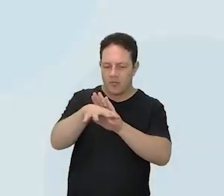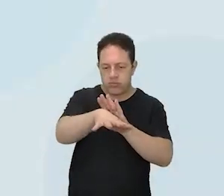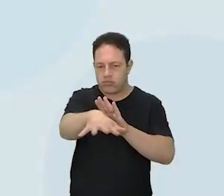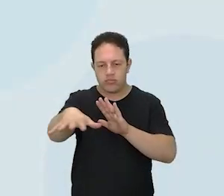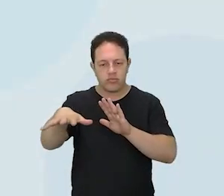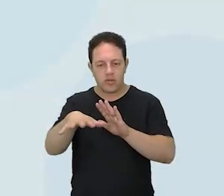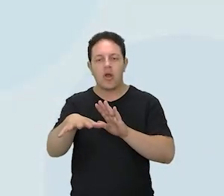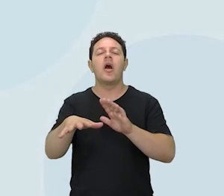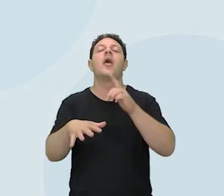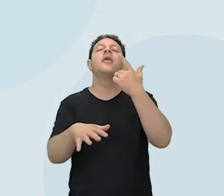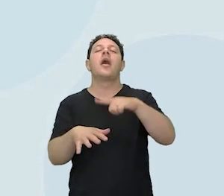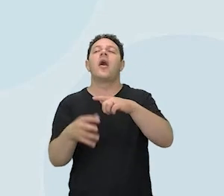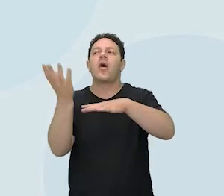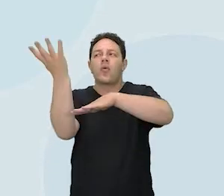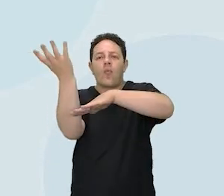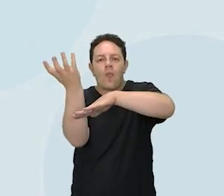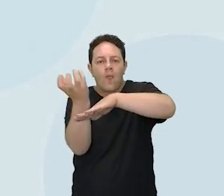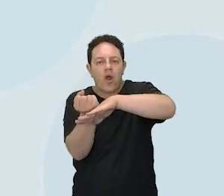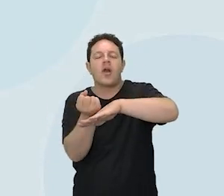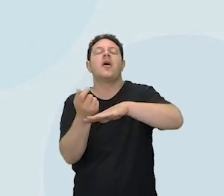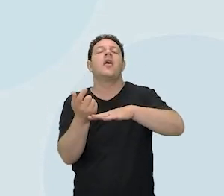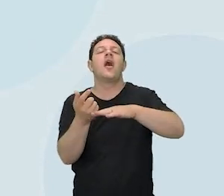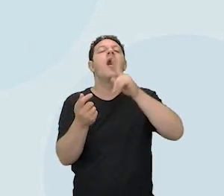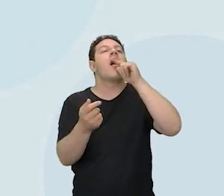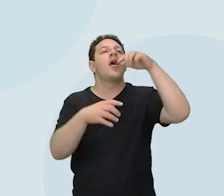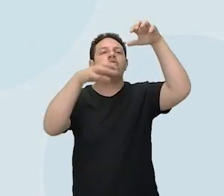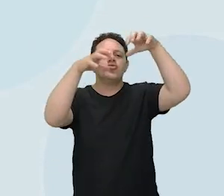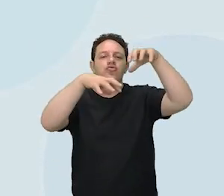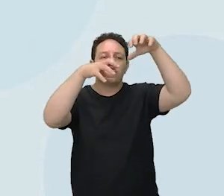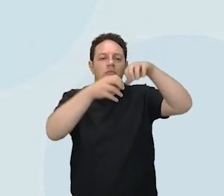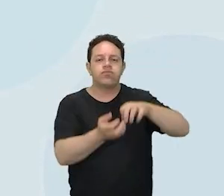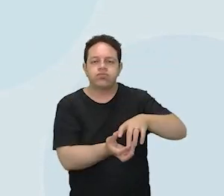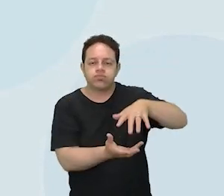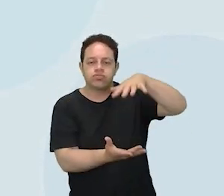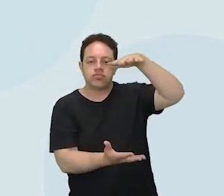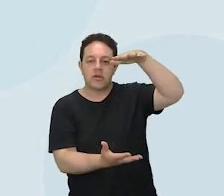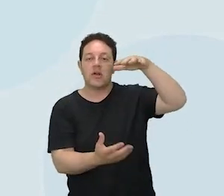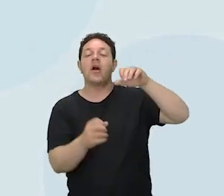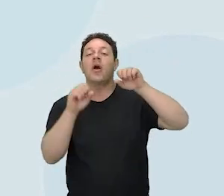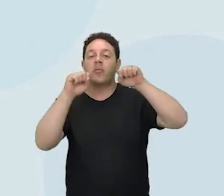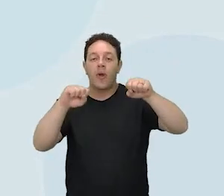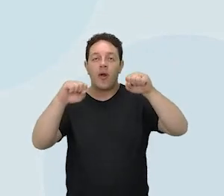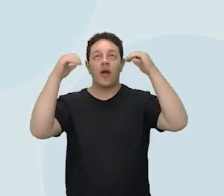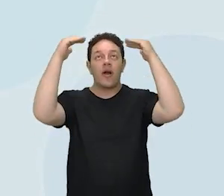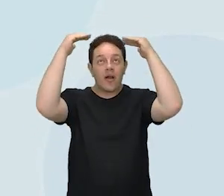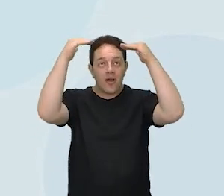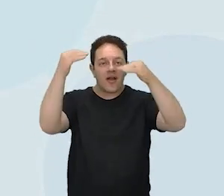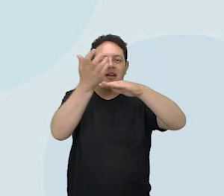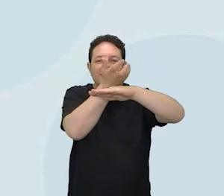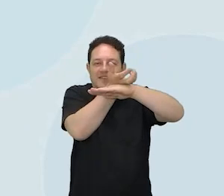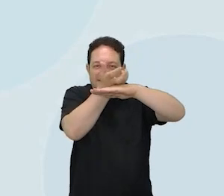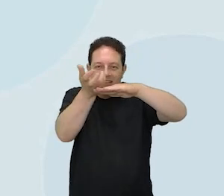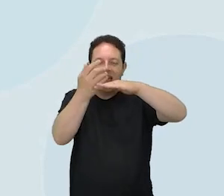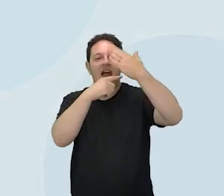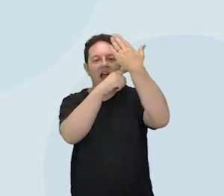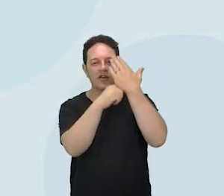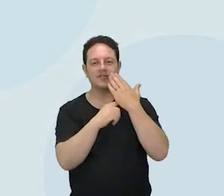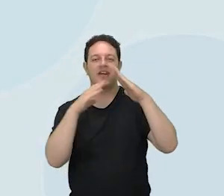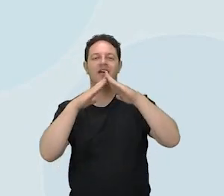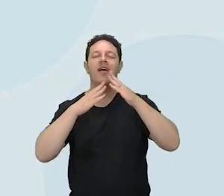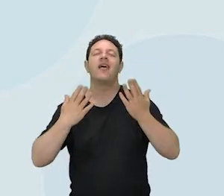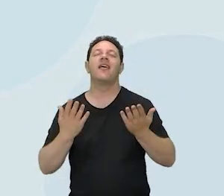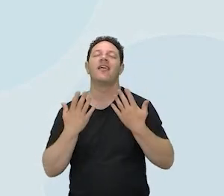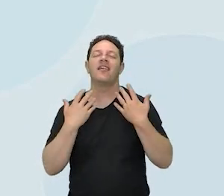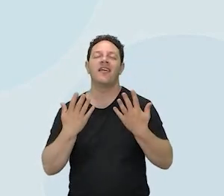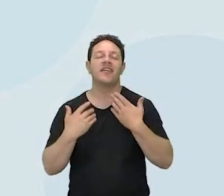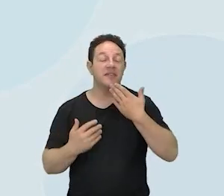energia, a água da chuva, o telhado, que poderia ter grama para o ambiente ficar mais fresco. E aí eles